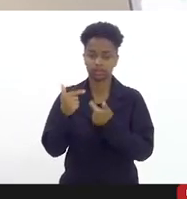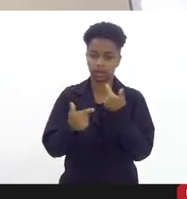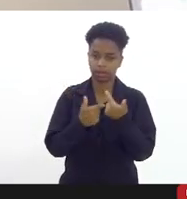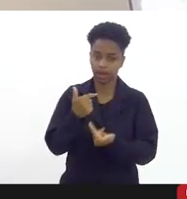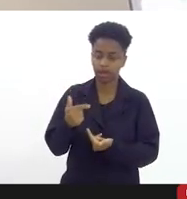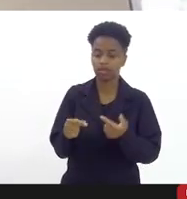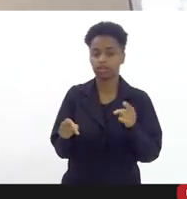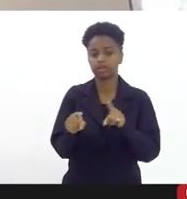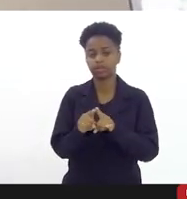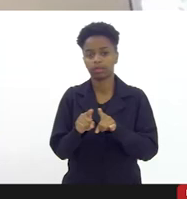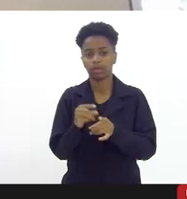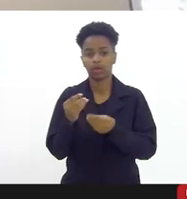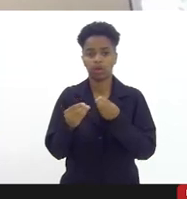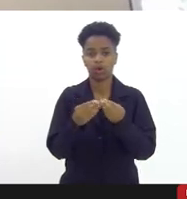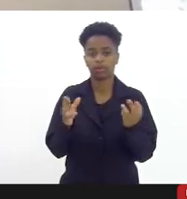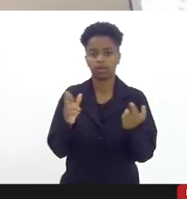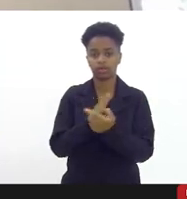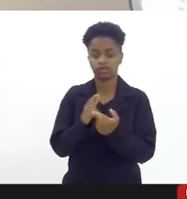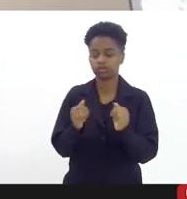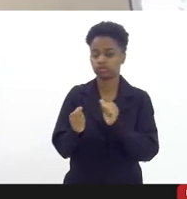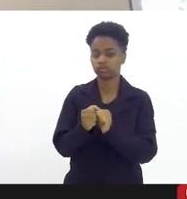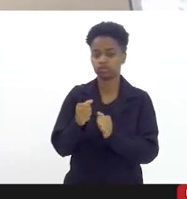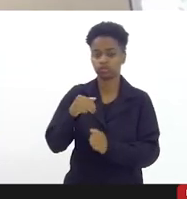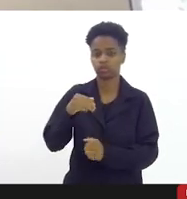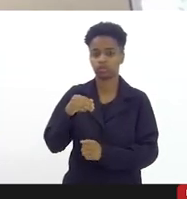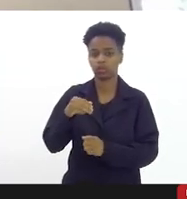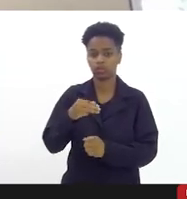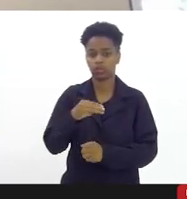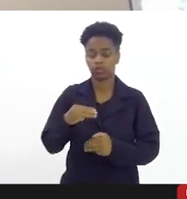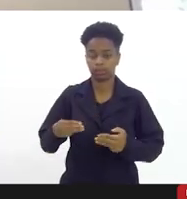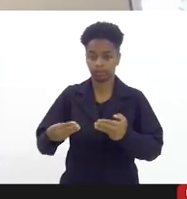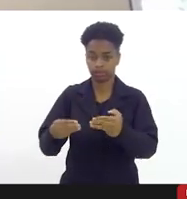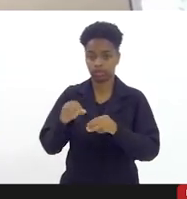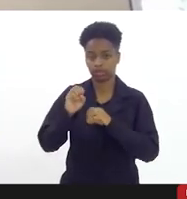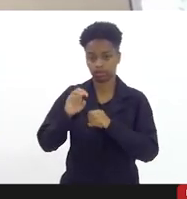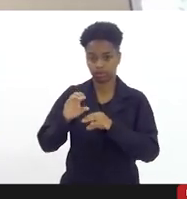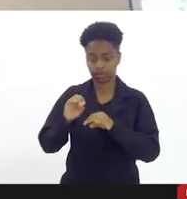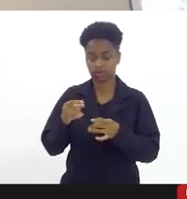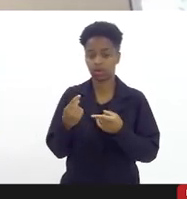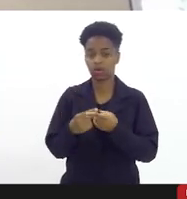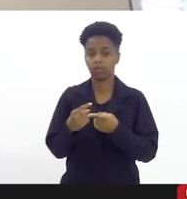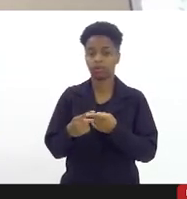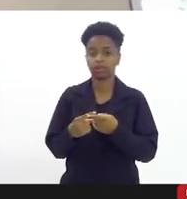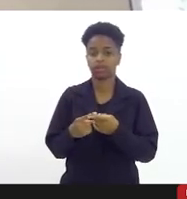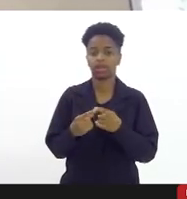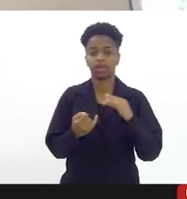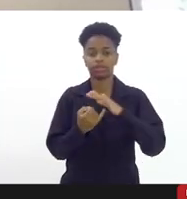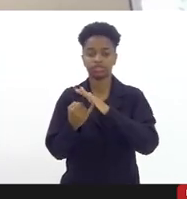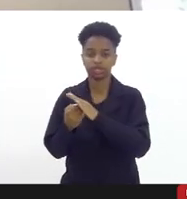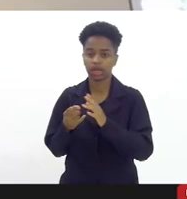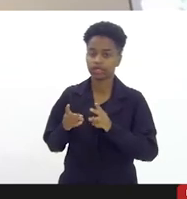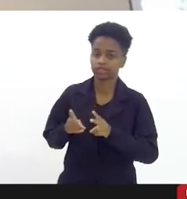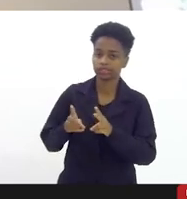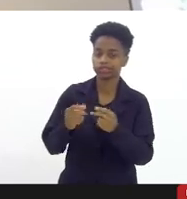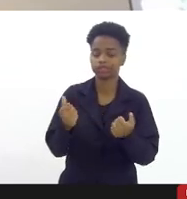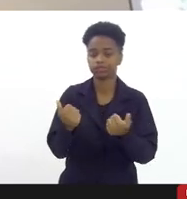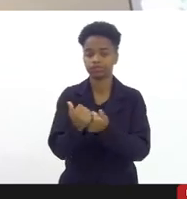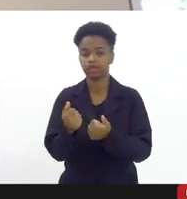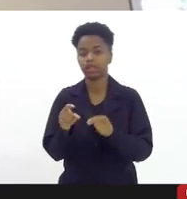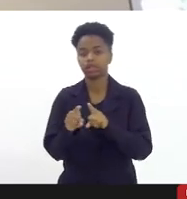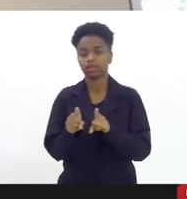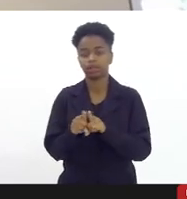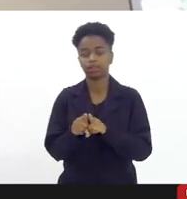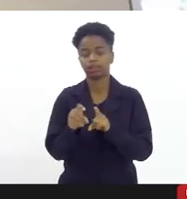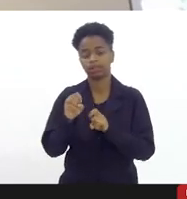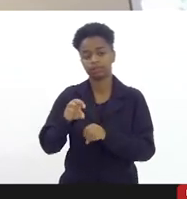também das relações junto ao mistério da educação né as entidades mantenedoras de ensino ou as entidades educacionais